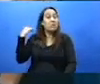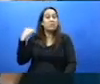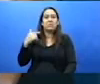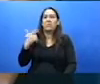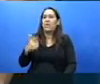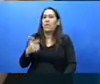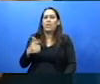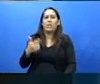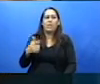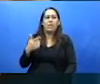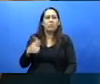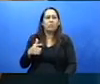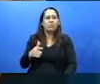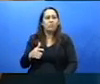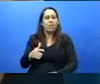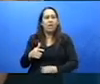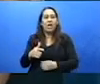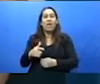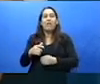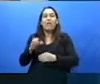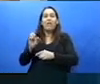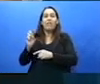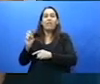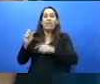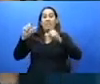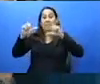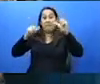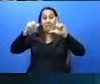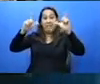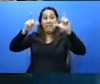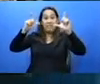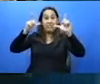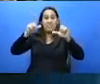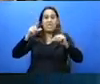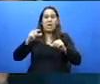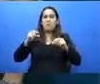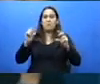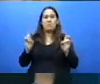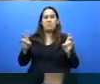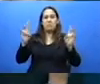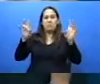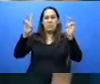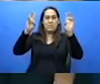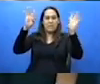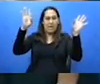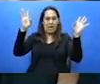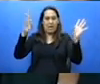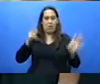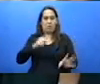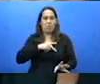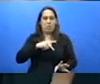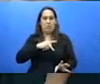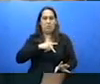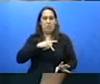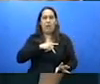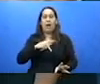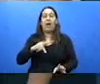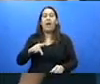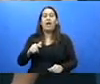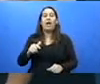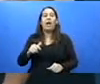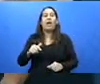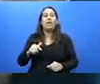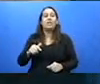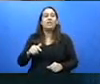não existia canal para criança na televisão. E a televisão que existia não era